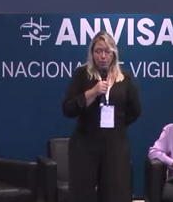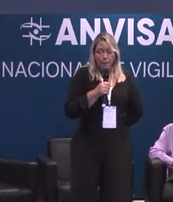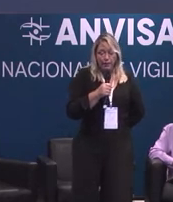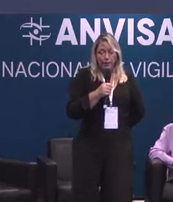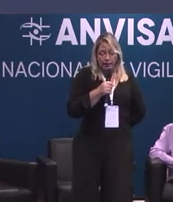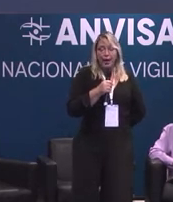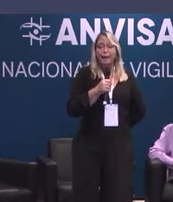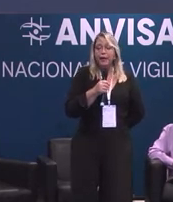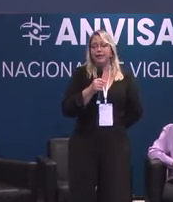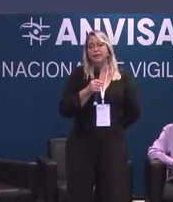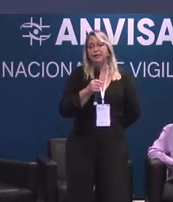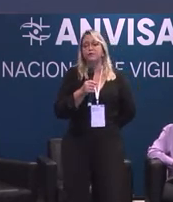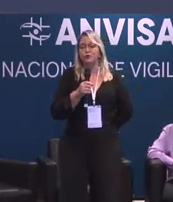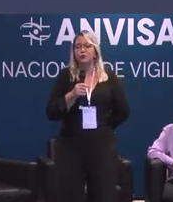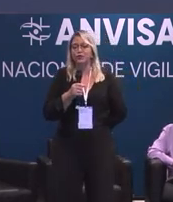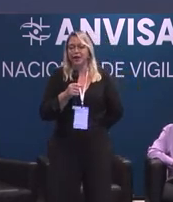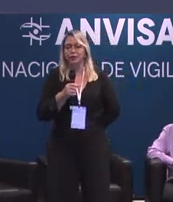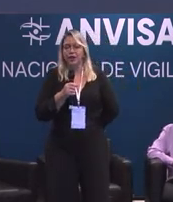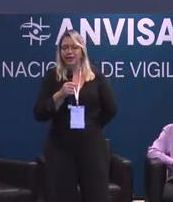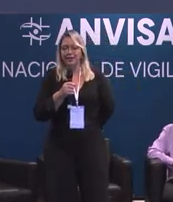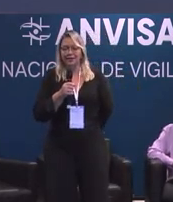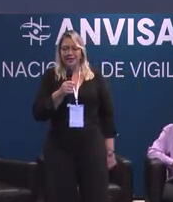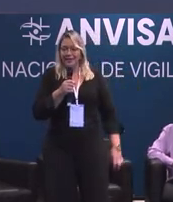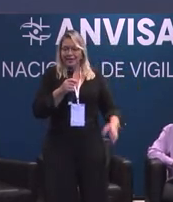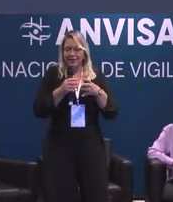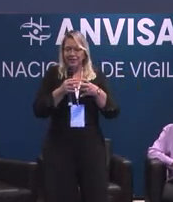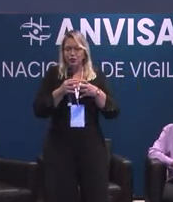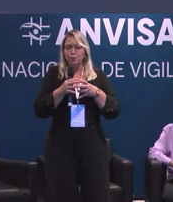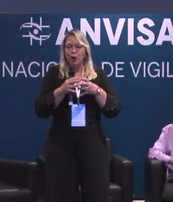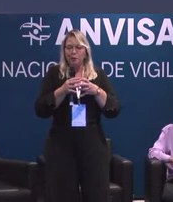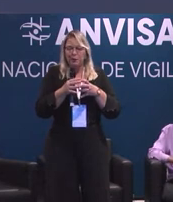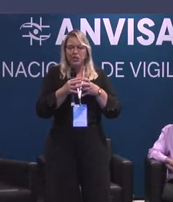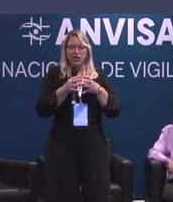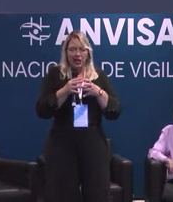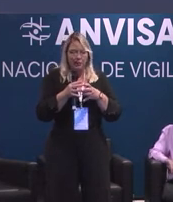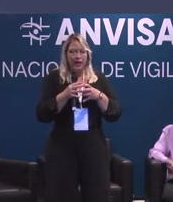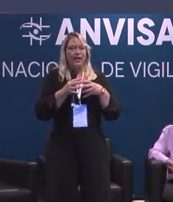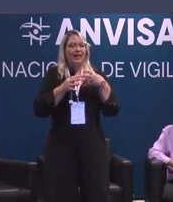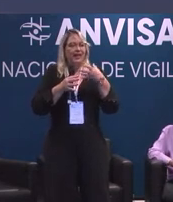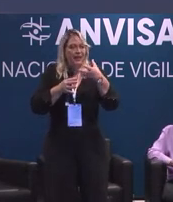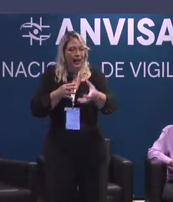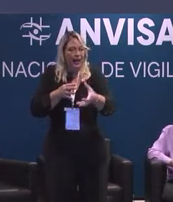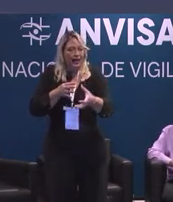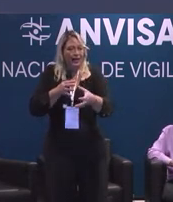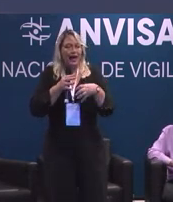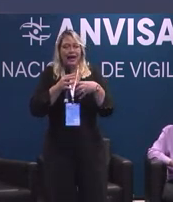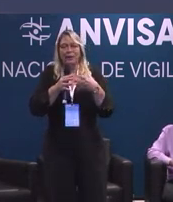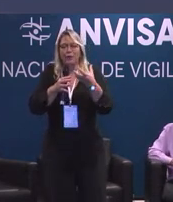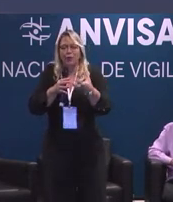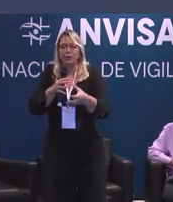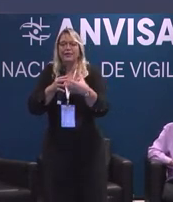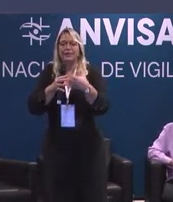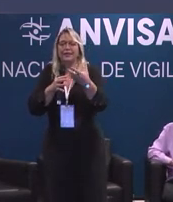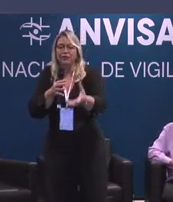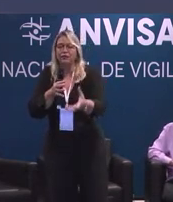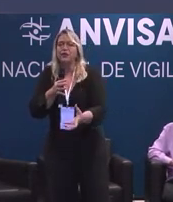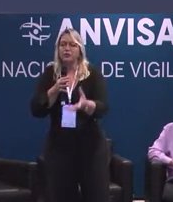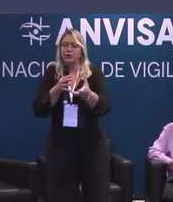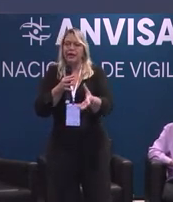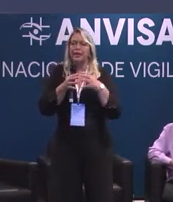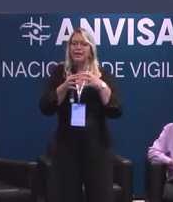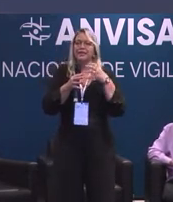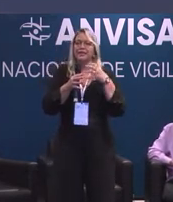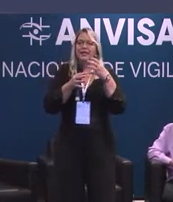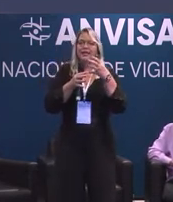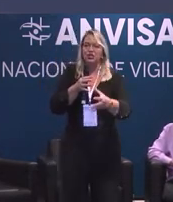permitem apenas essas funções cartoriais. Então, assim, o próprio sistema, ele acaba como incentivando, né,